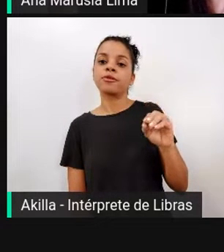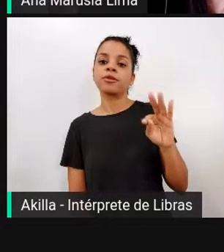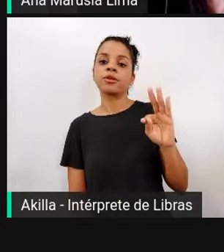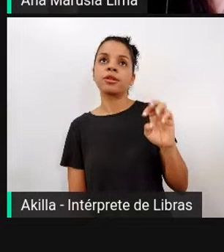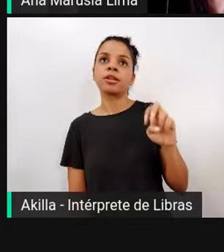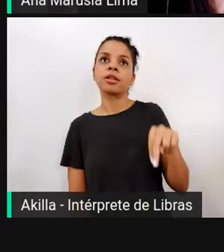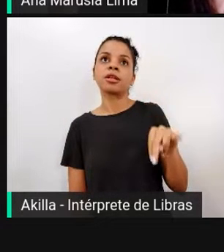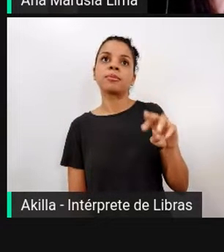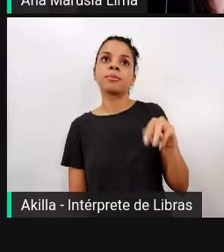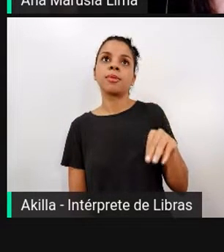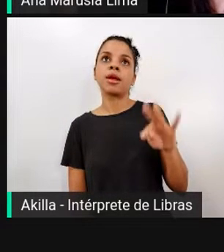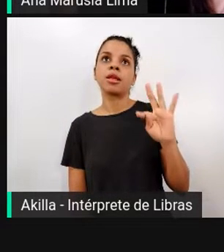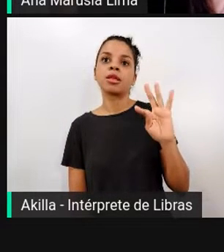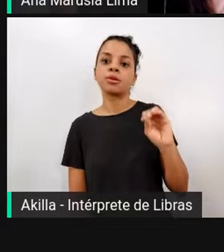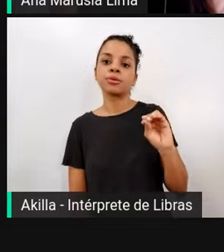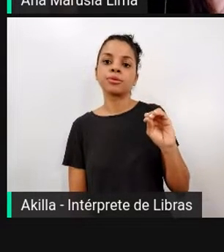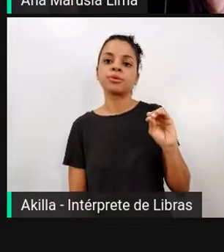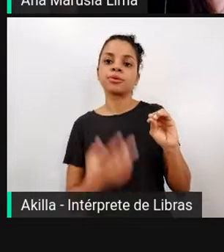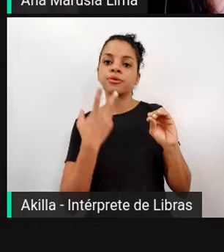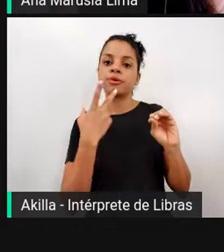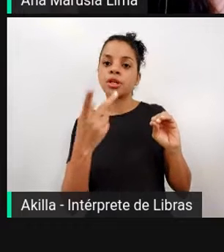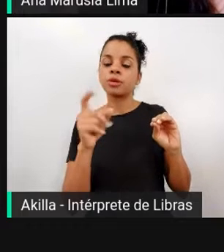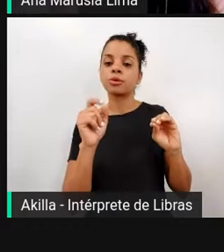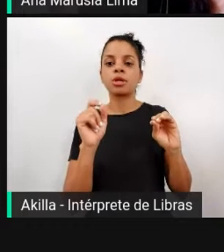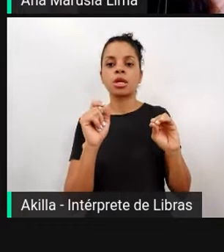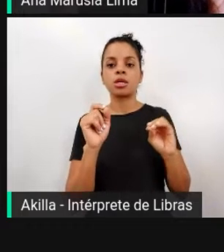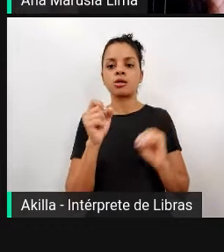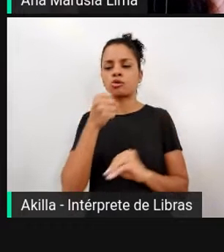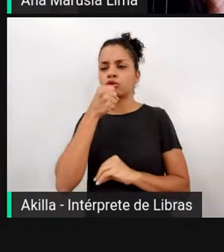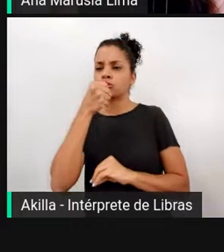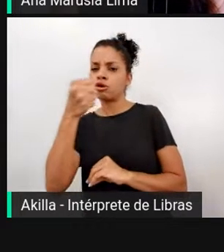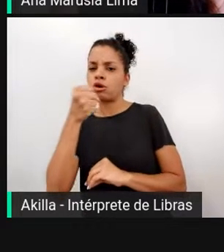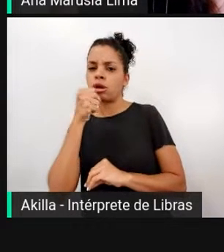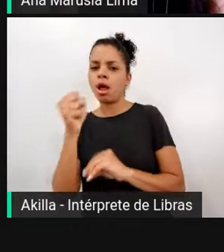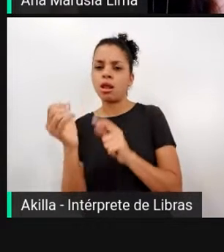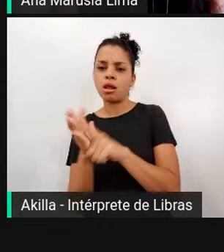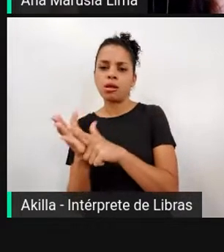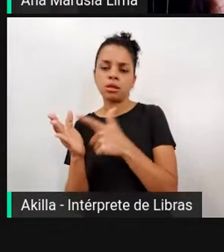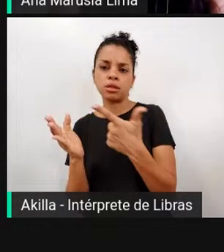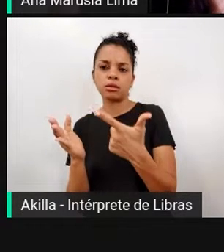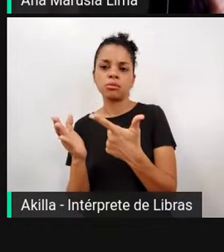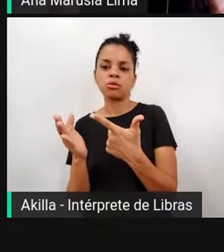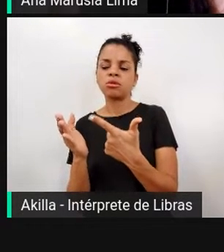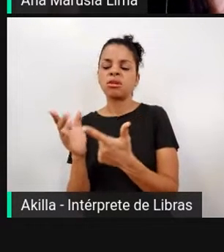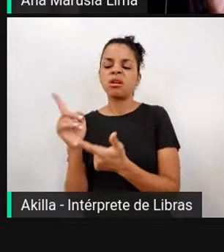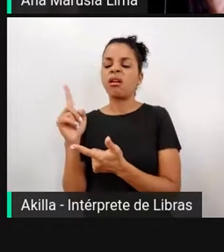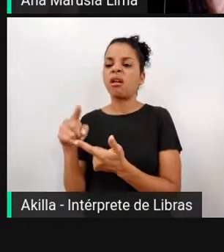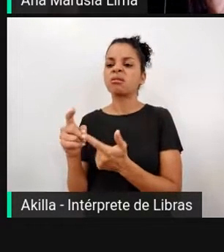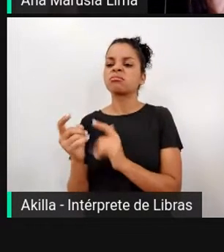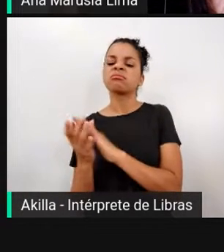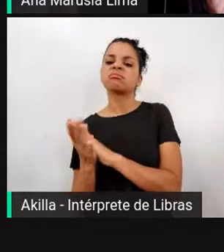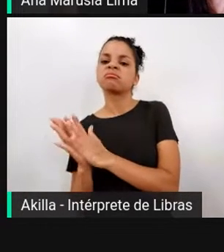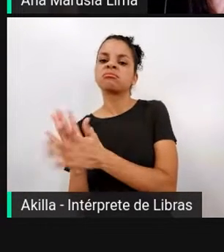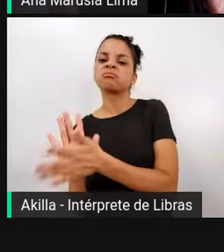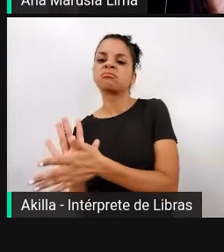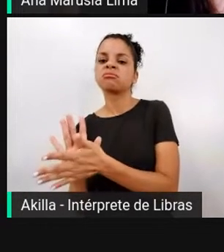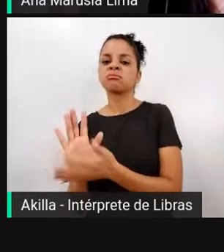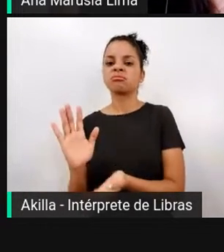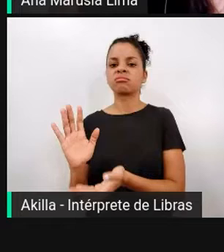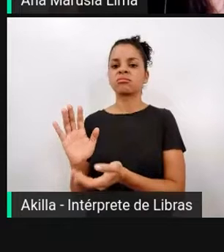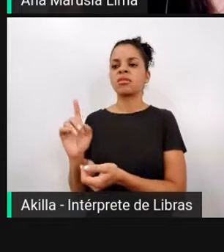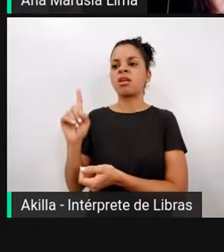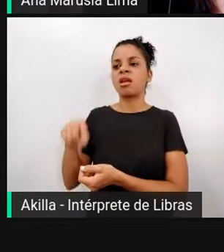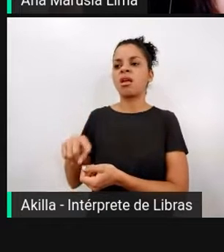dizendo o seguinte: o jornalismo tradicional marginaliza o popular, é feito de forma paternalista, decidindo